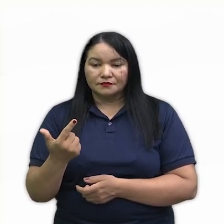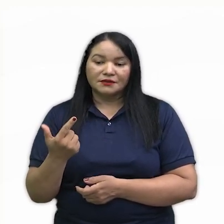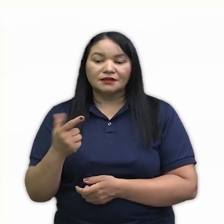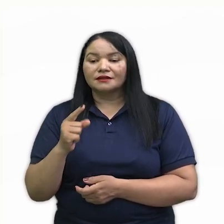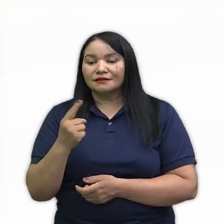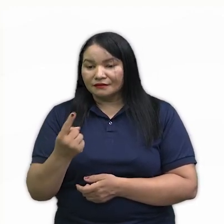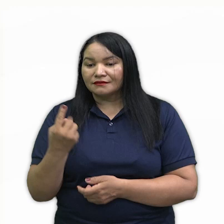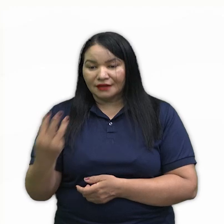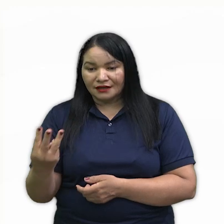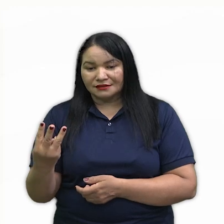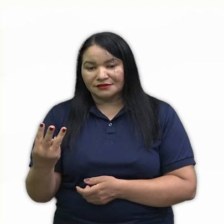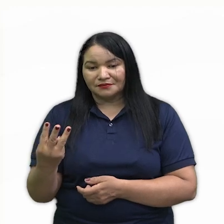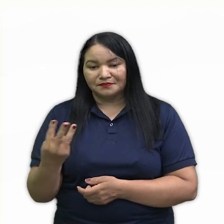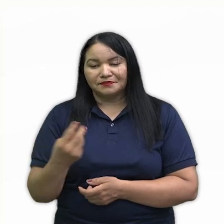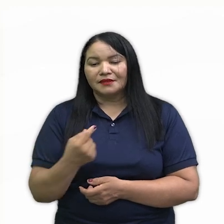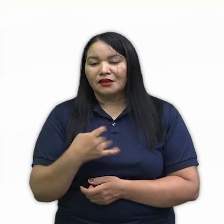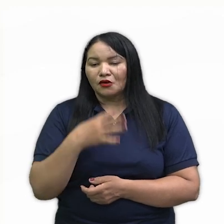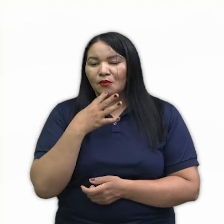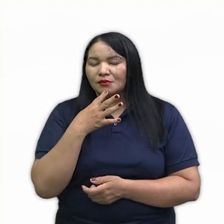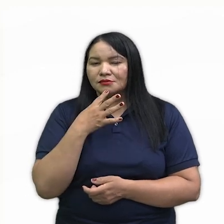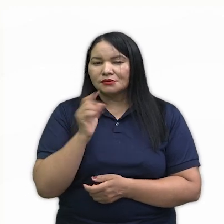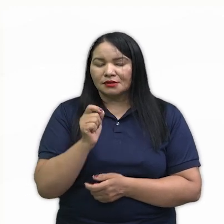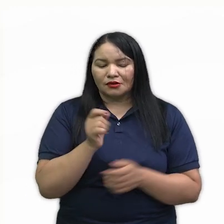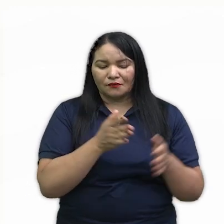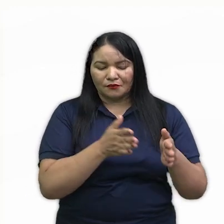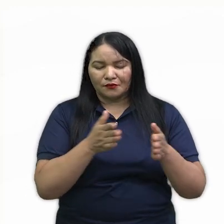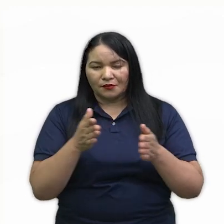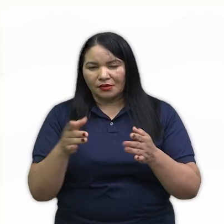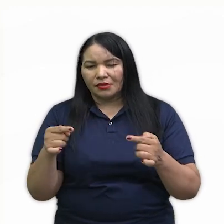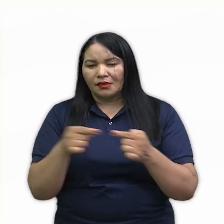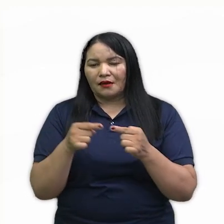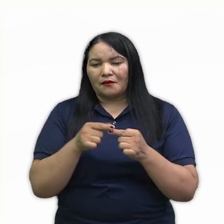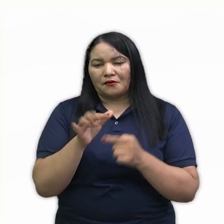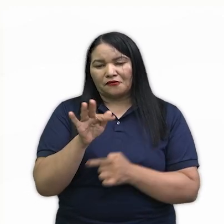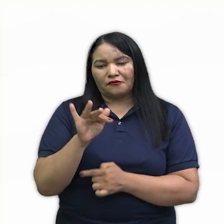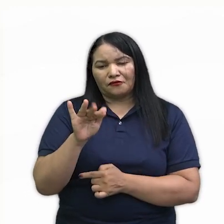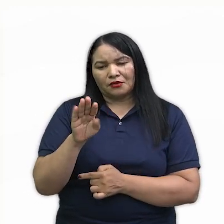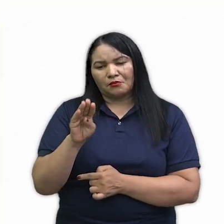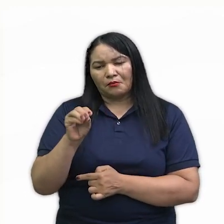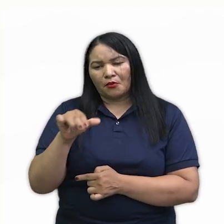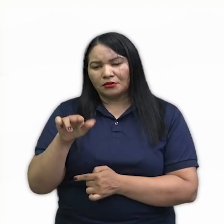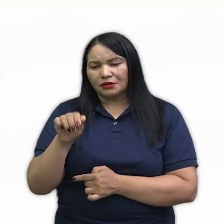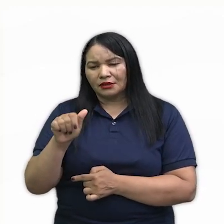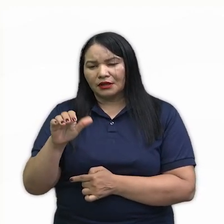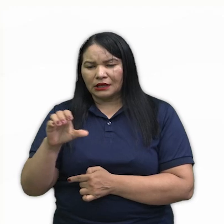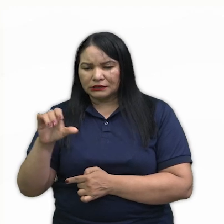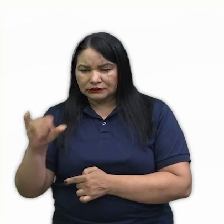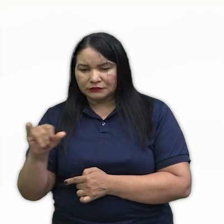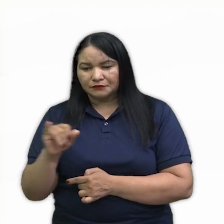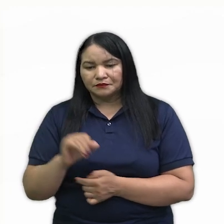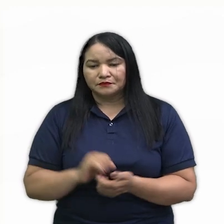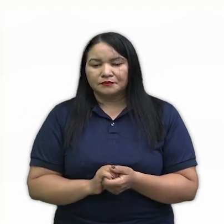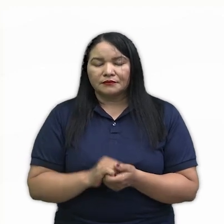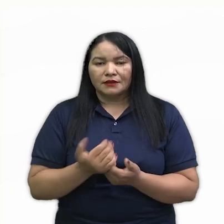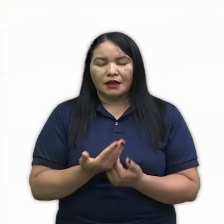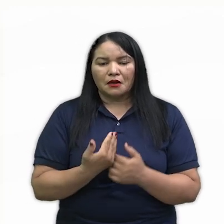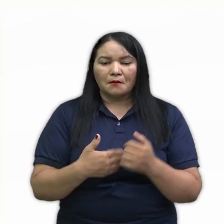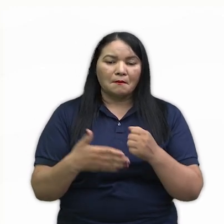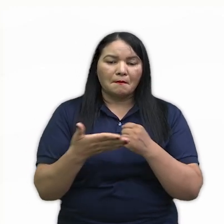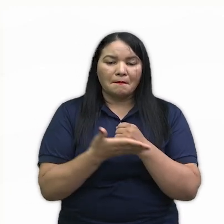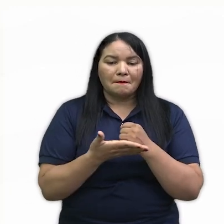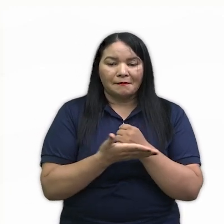13 é conhecida como sequência de Fibonacci. Com base nessa sequência, é